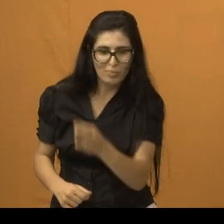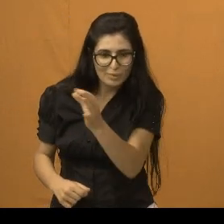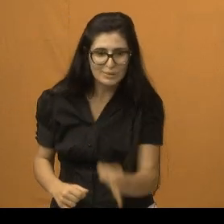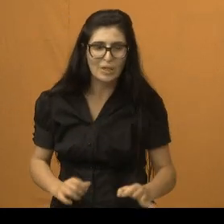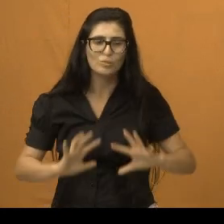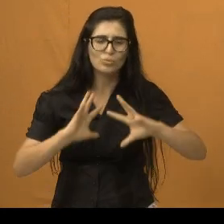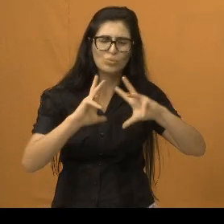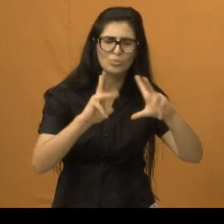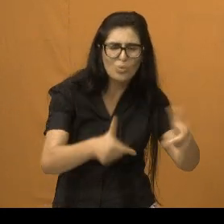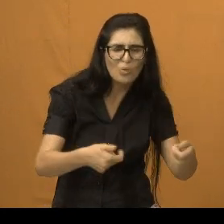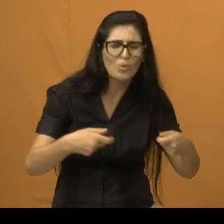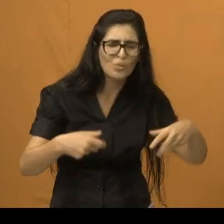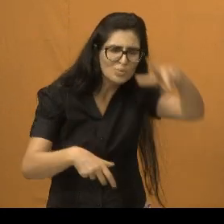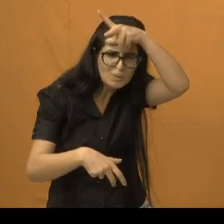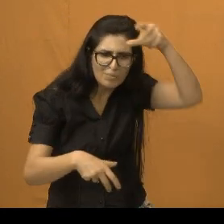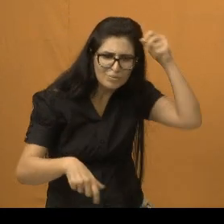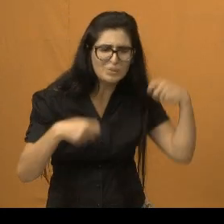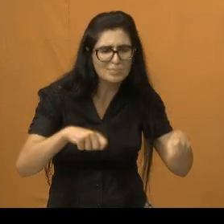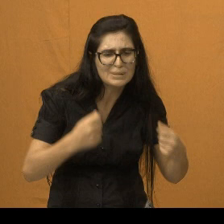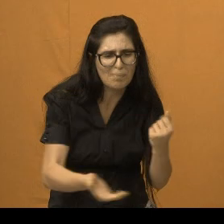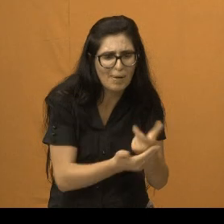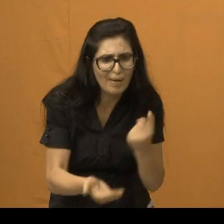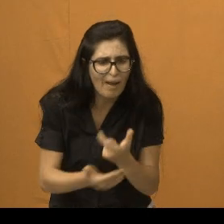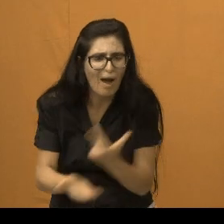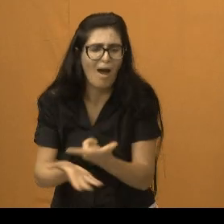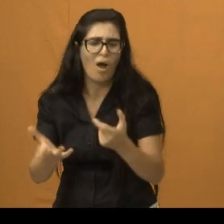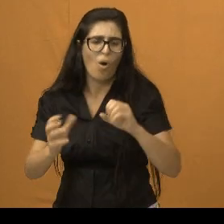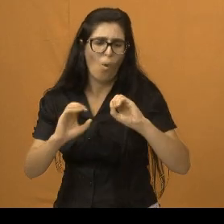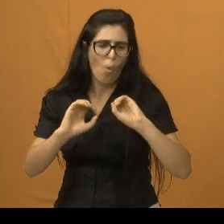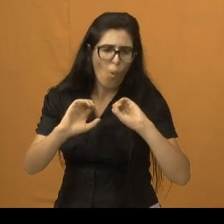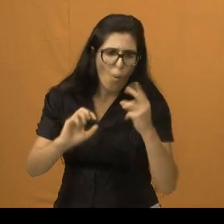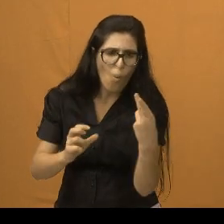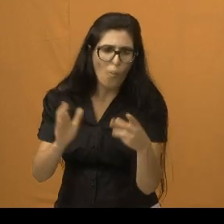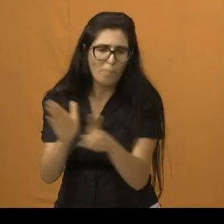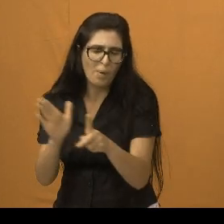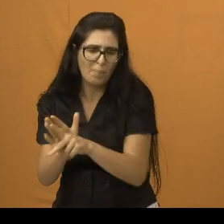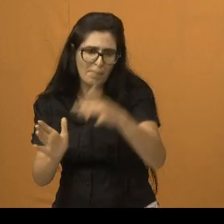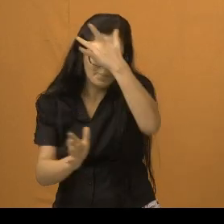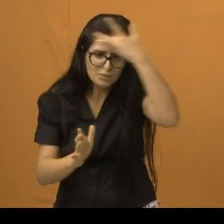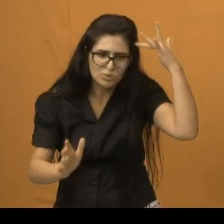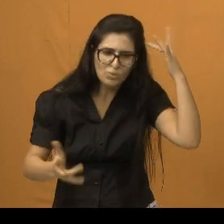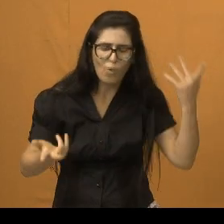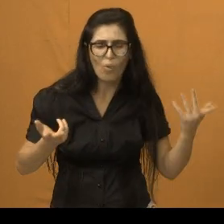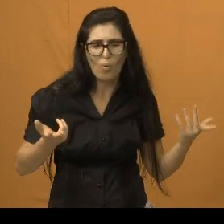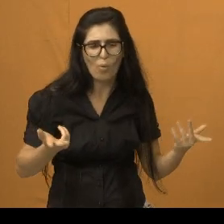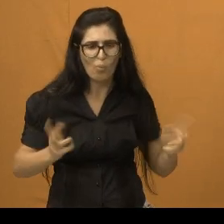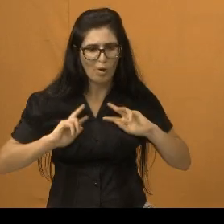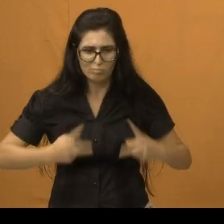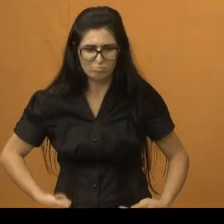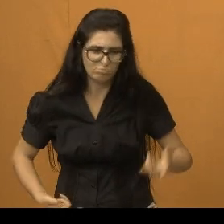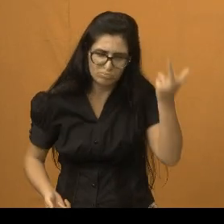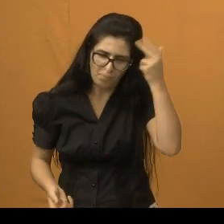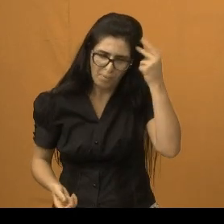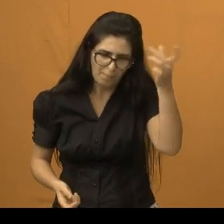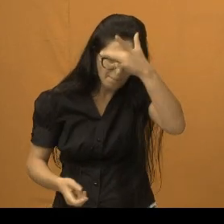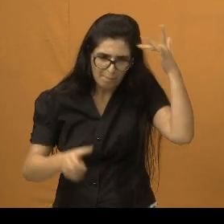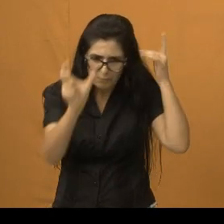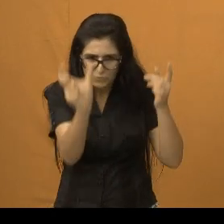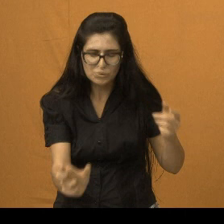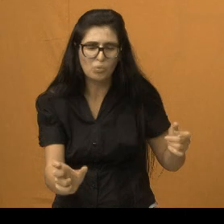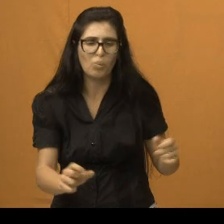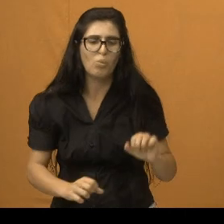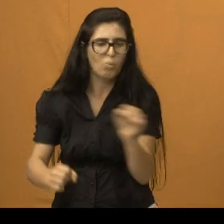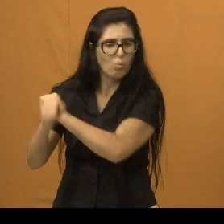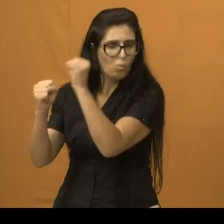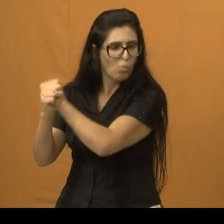serviços terceiros, pessoa física, pessoa jurídica, nas quais se prestam aos munícipes no decorrer do ano de